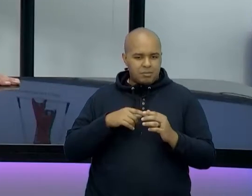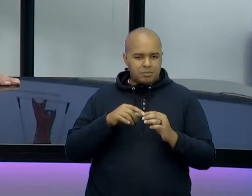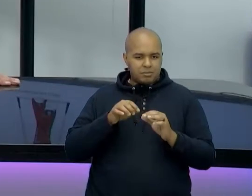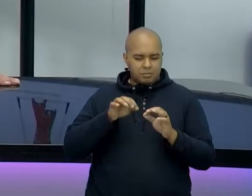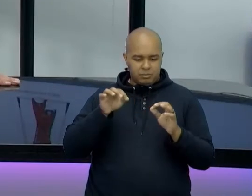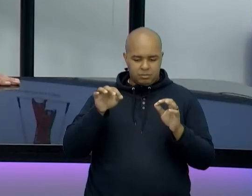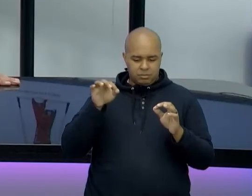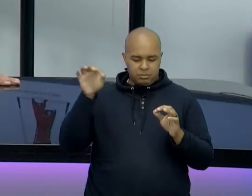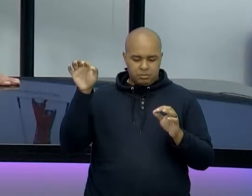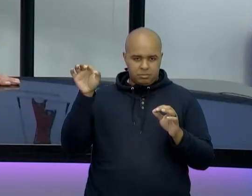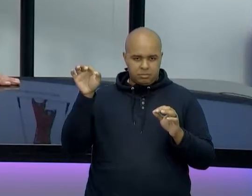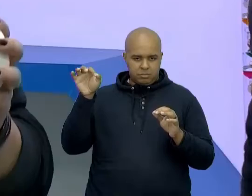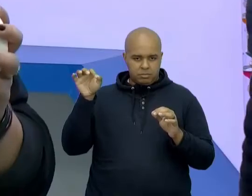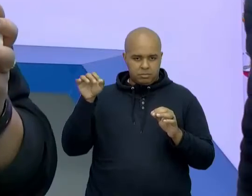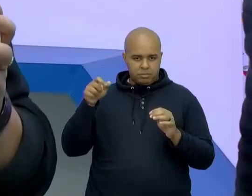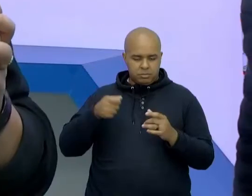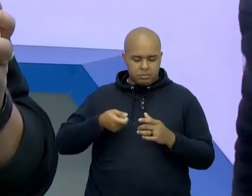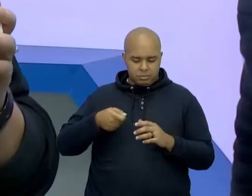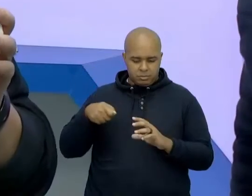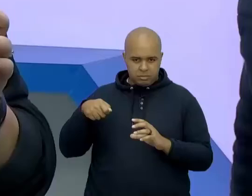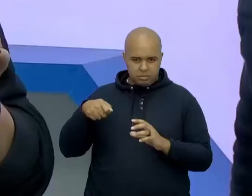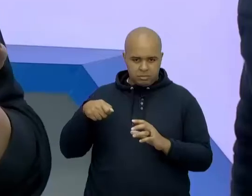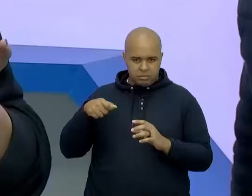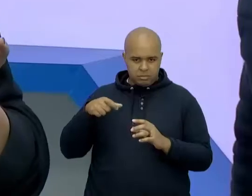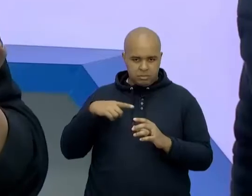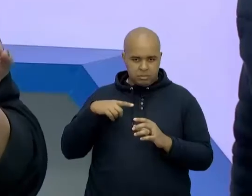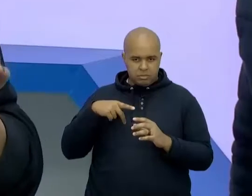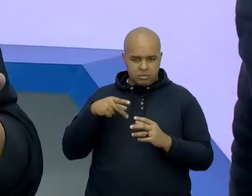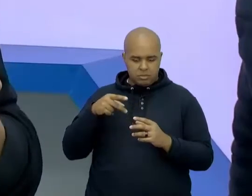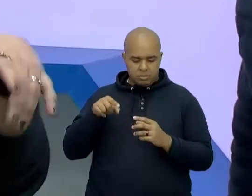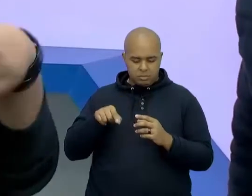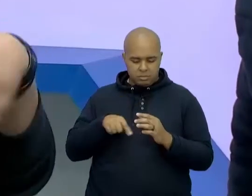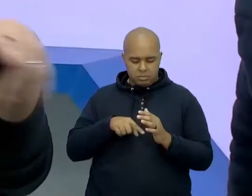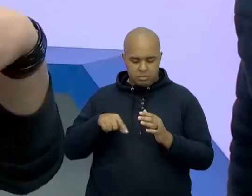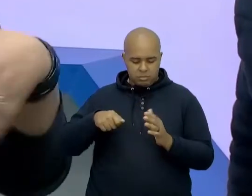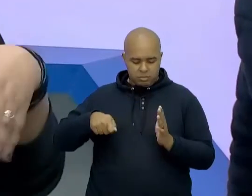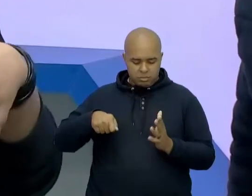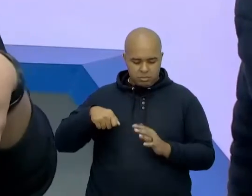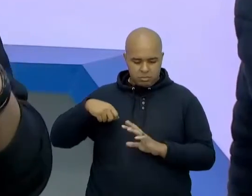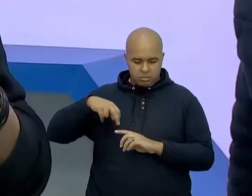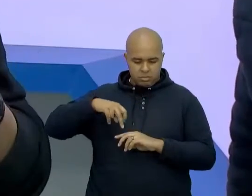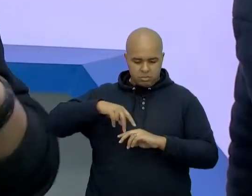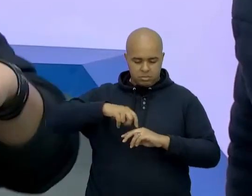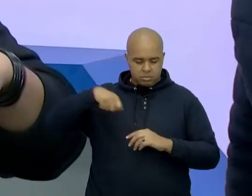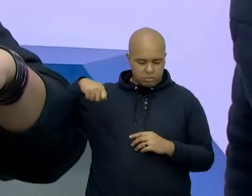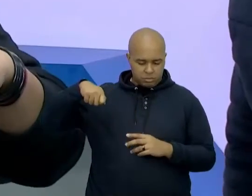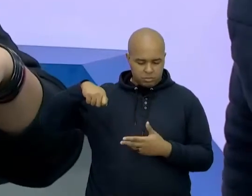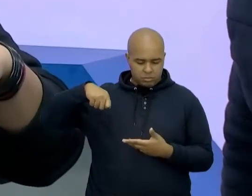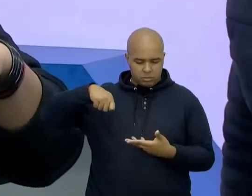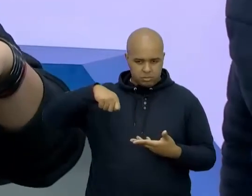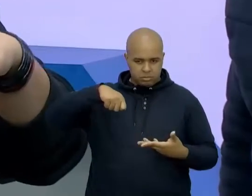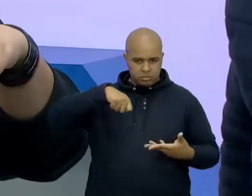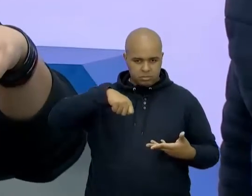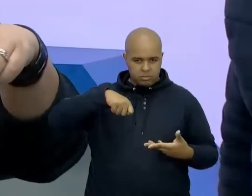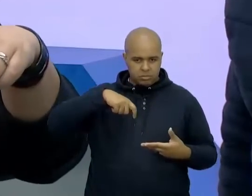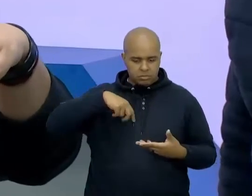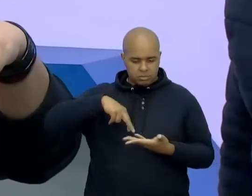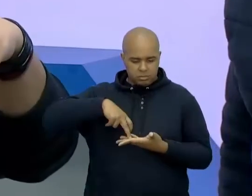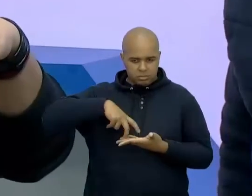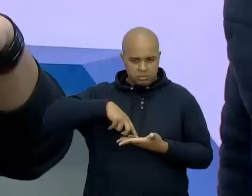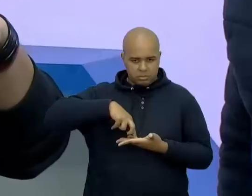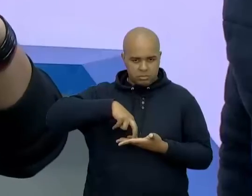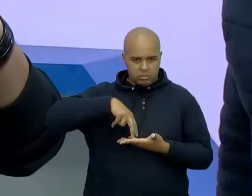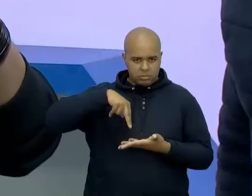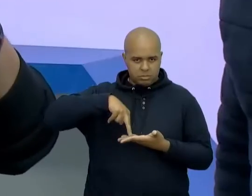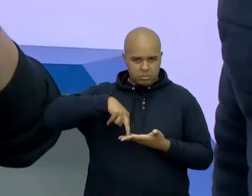varetinha aqui, a gente empurrava, e aí vinham 2 patinhas, normalmente era um pato ou uma galinha. E aí a gente tinha 2 patinhas